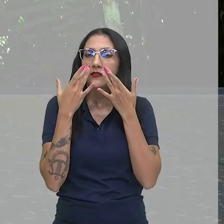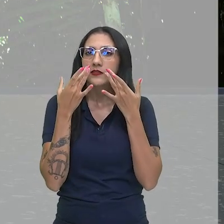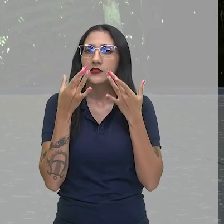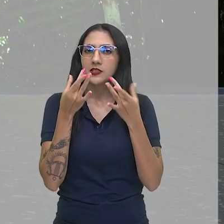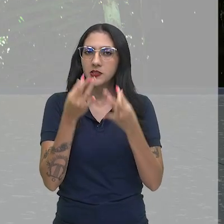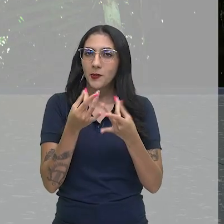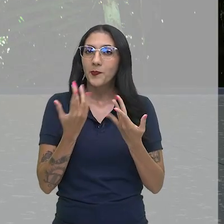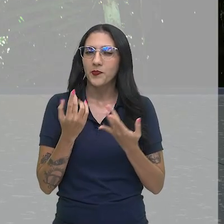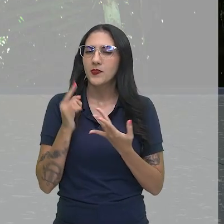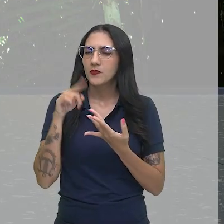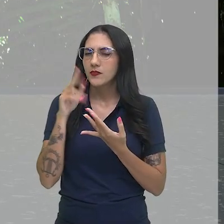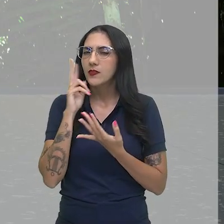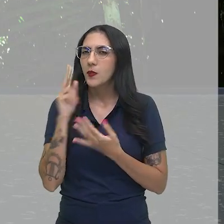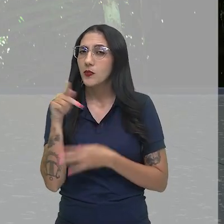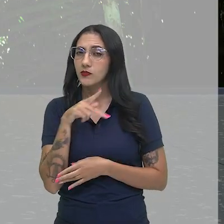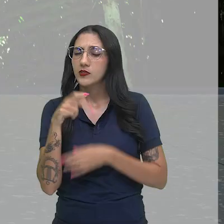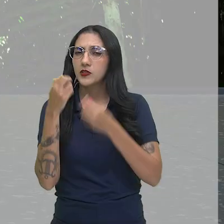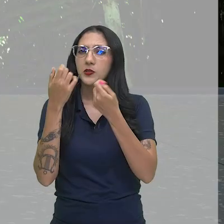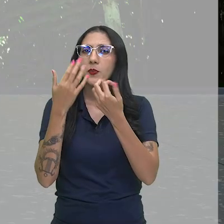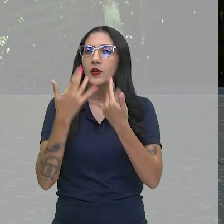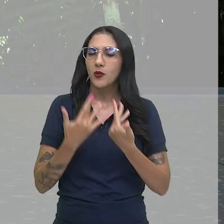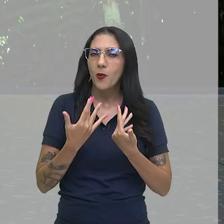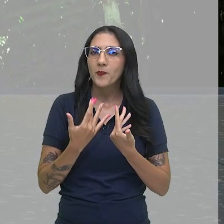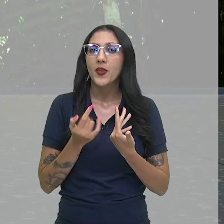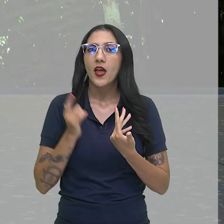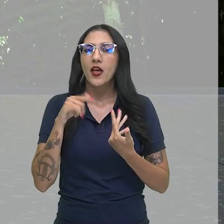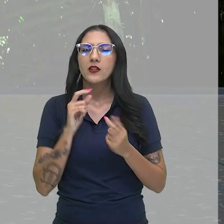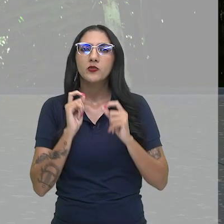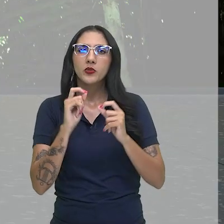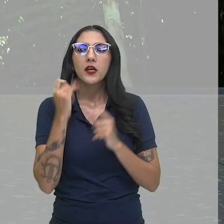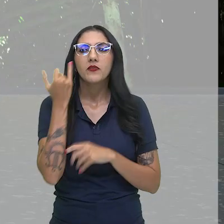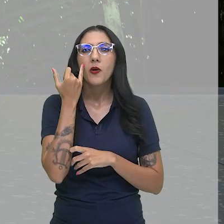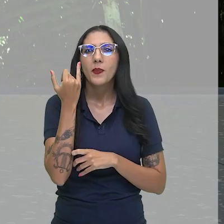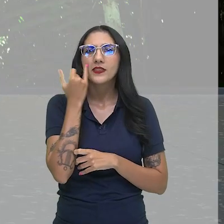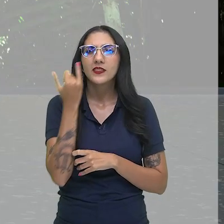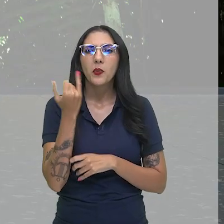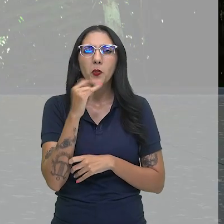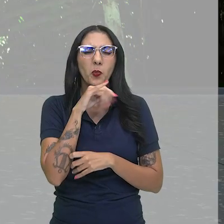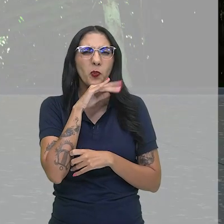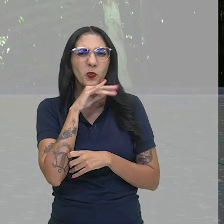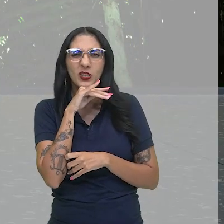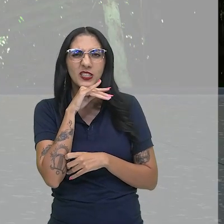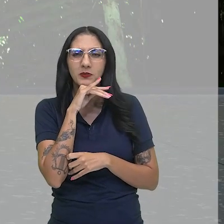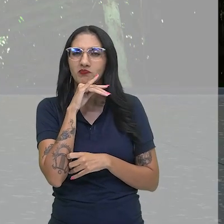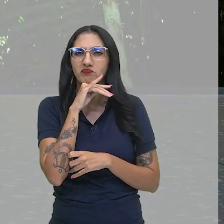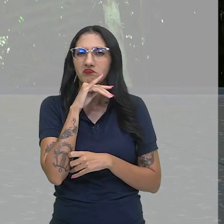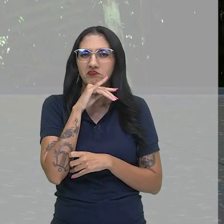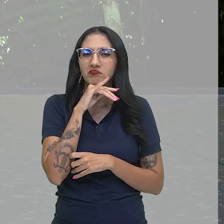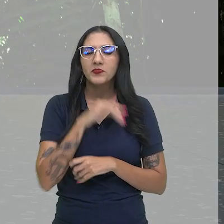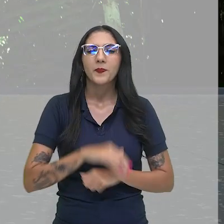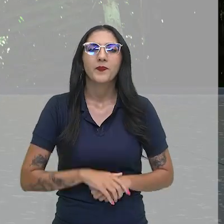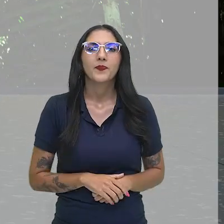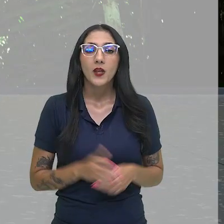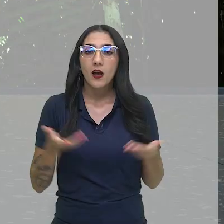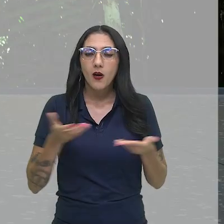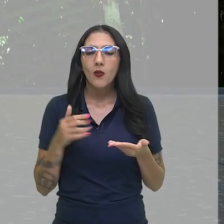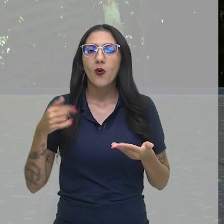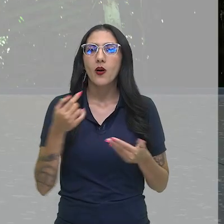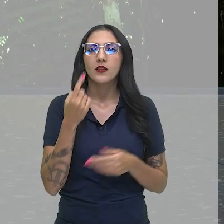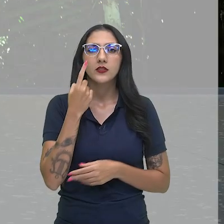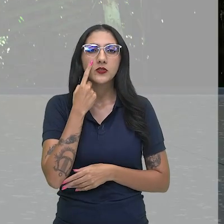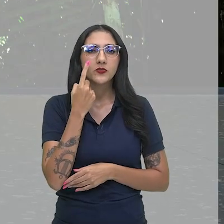Manuela, que já deixou uma deixa, que nem sempre esse resultado negativo indica algo ruim, tá certo? Então, nós vamos trabalhar